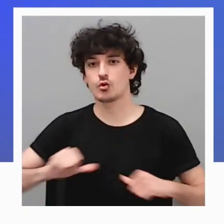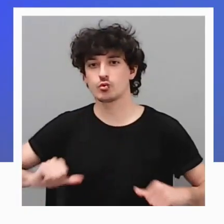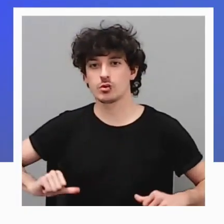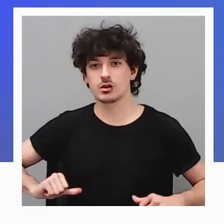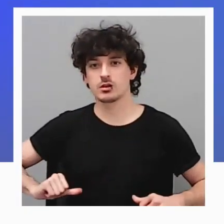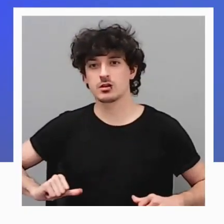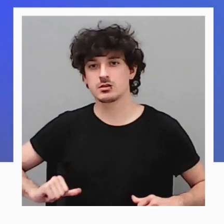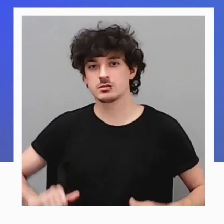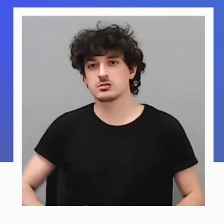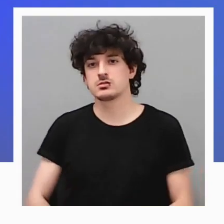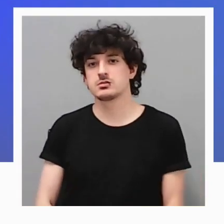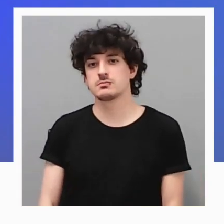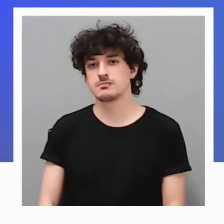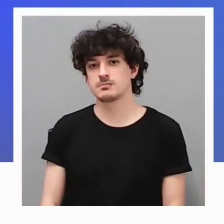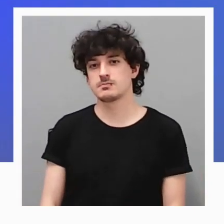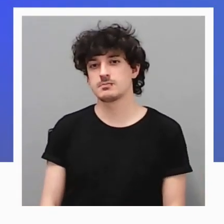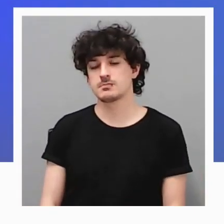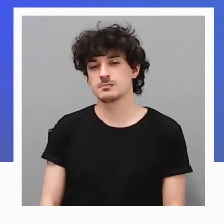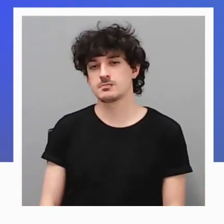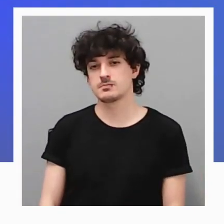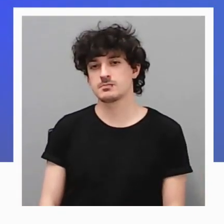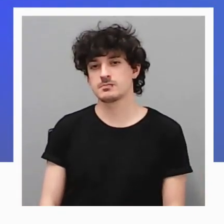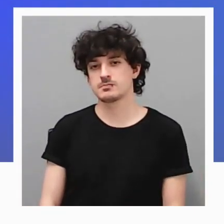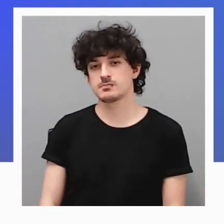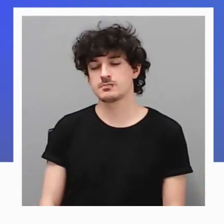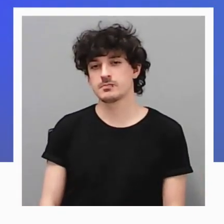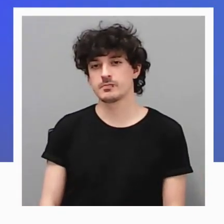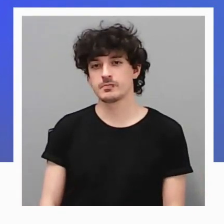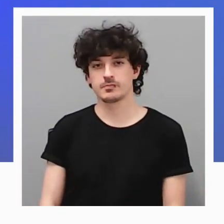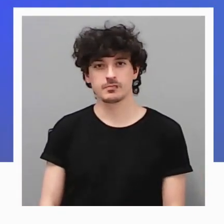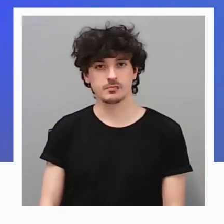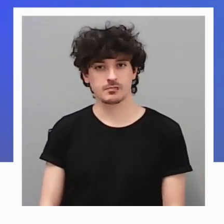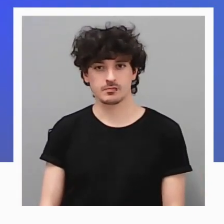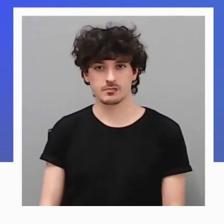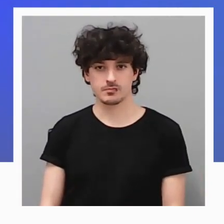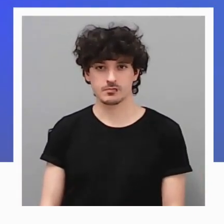permitissem aos empreendedores sociais e às organizações e às startups sociais